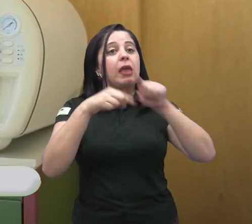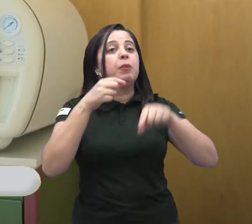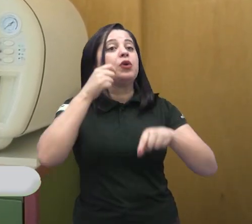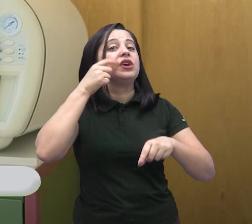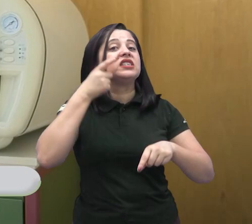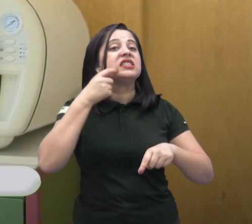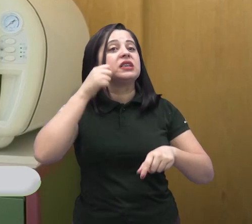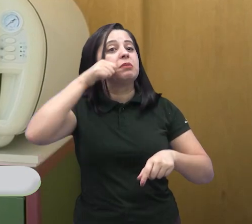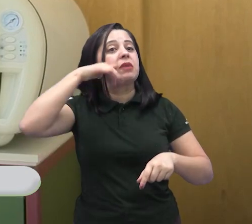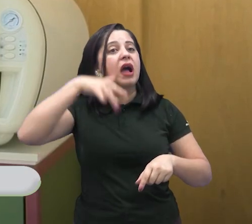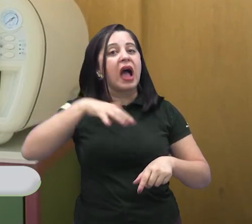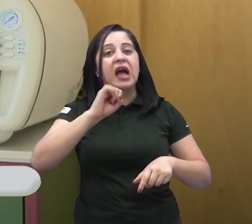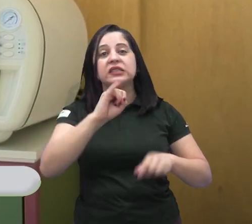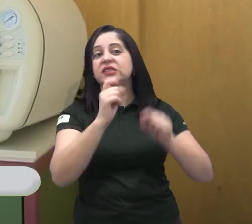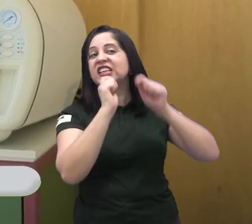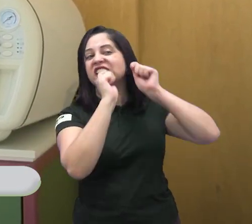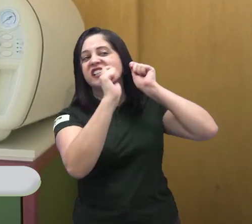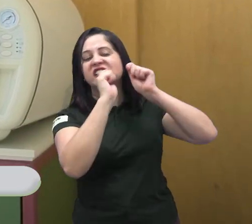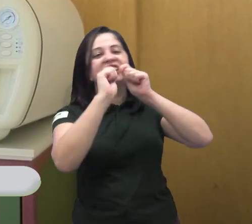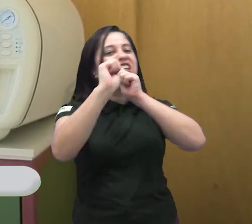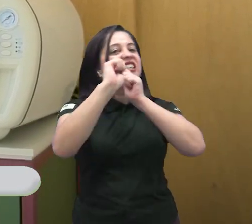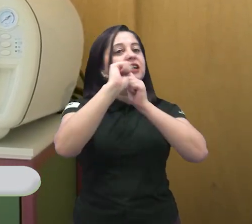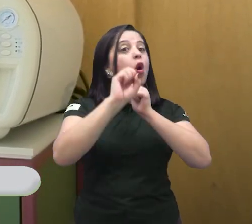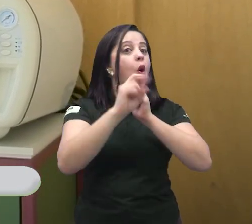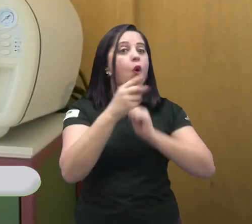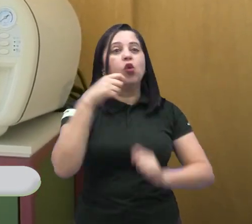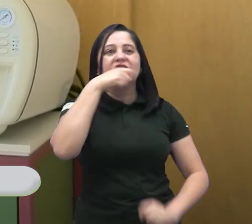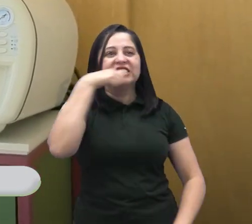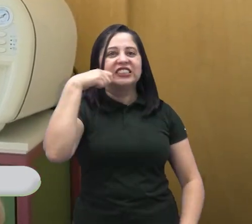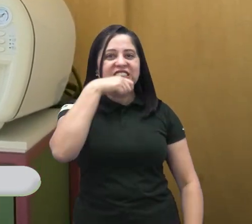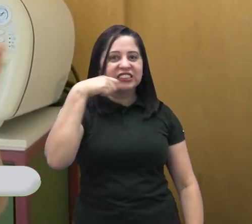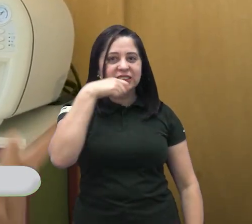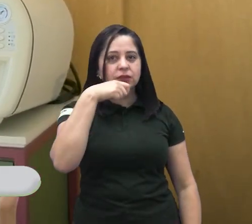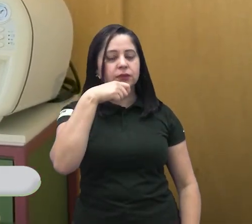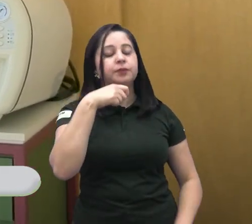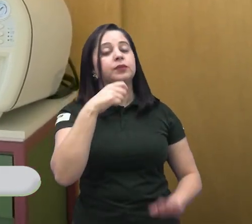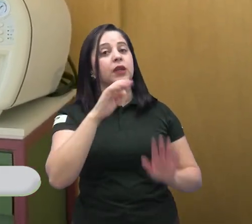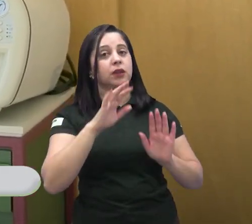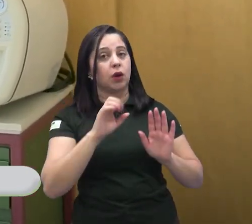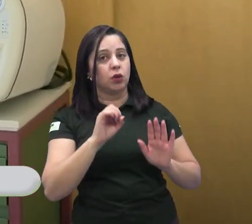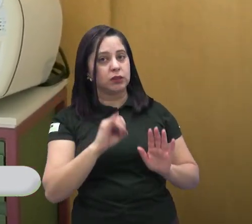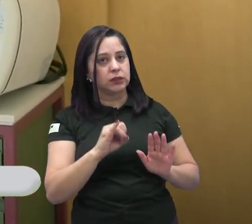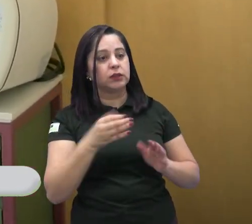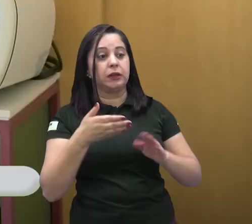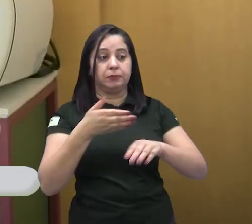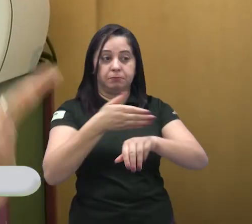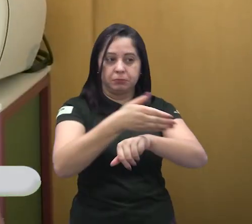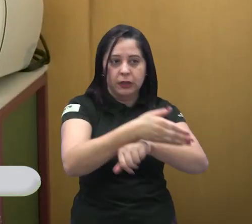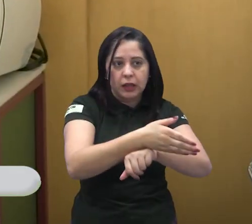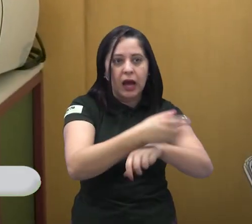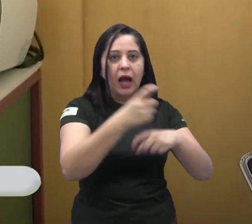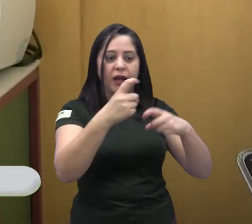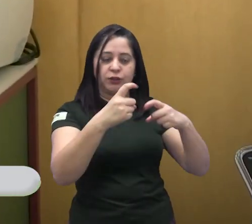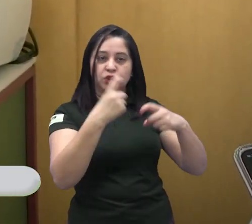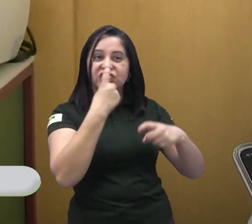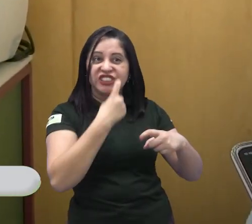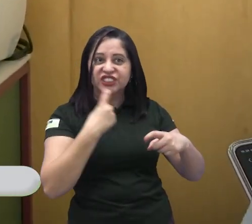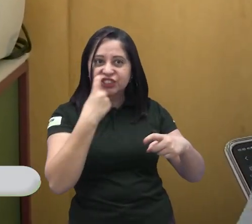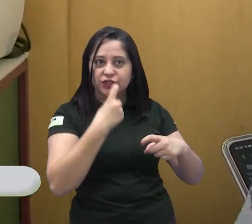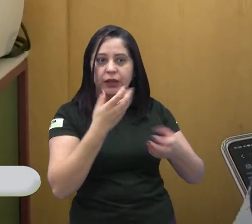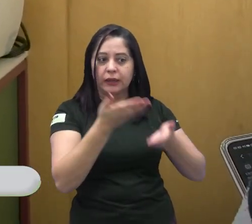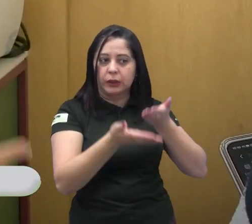o fio dental ou até quando escova os dentes, mas é reversível. Quando o paciente busca o tratamento, realiza o tratamento ideal